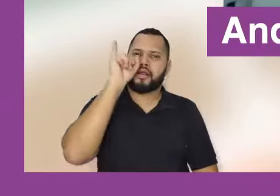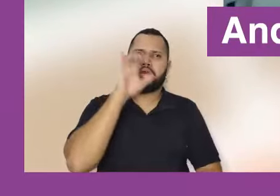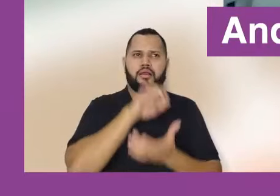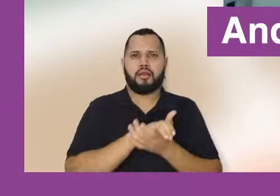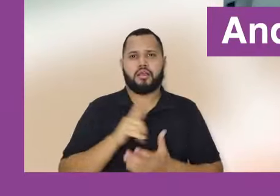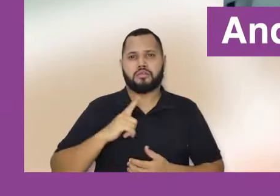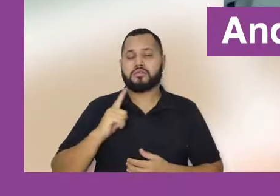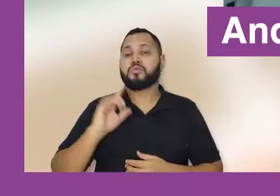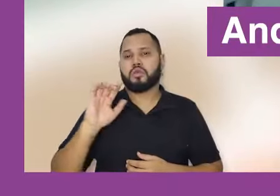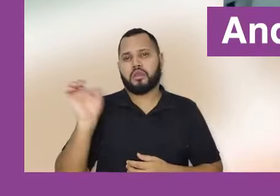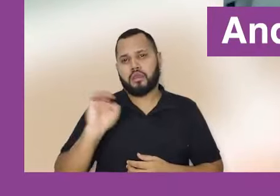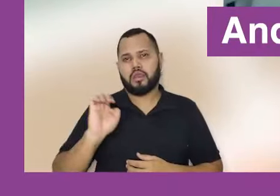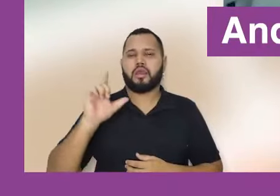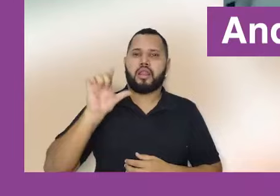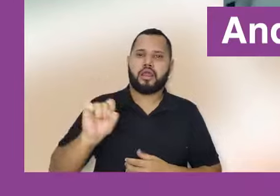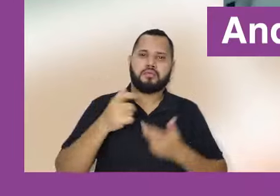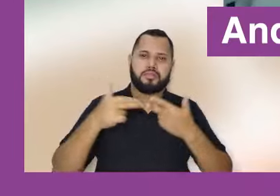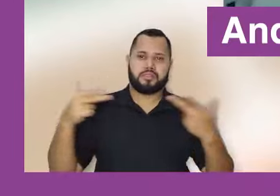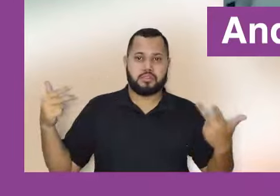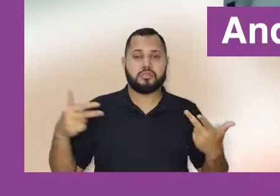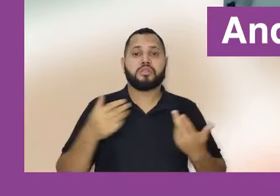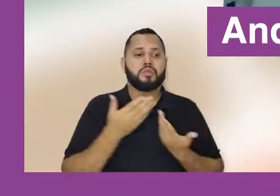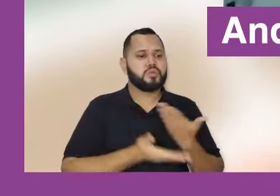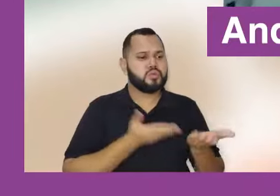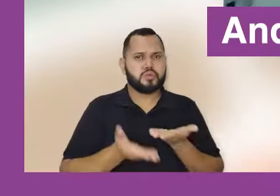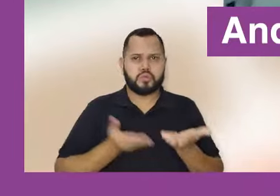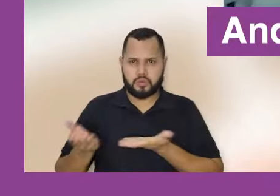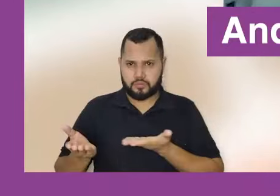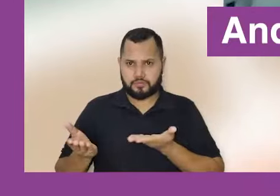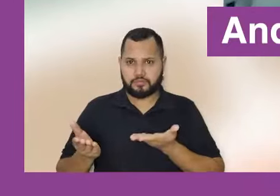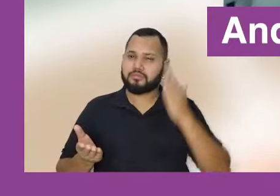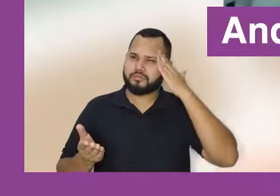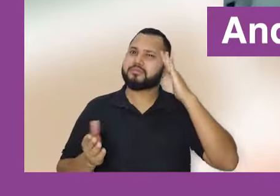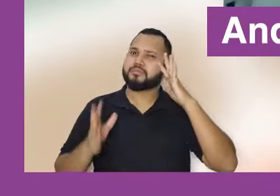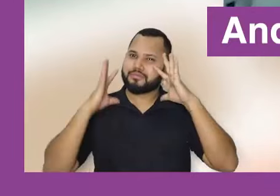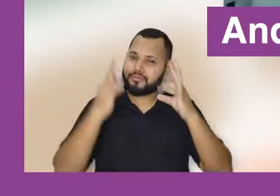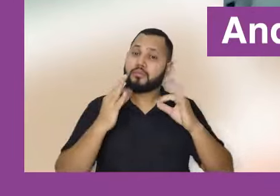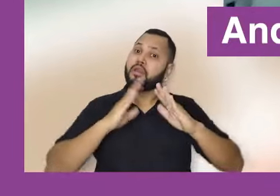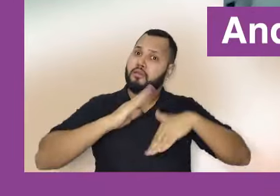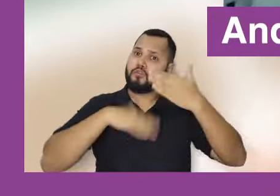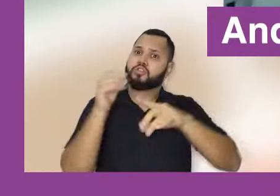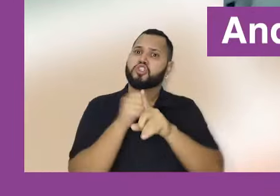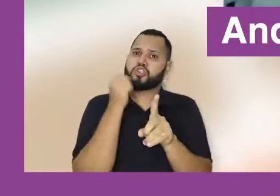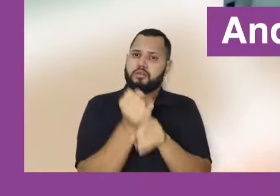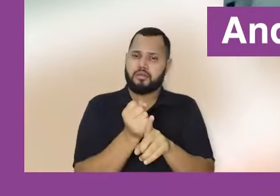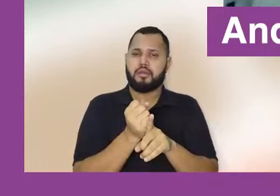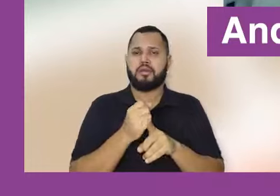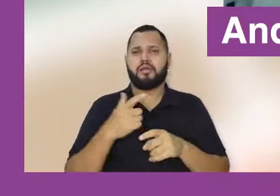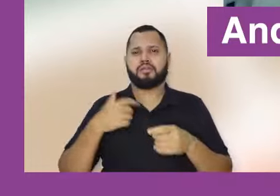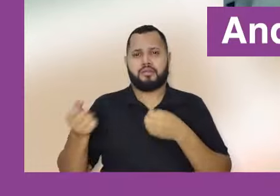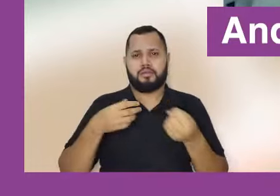pais casais ou afetivos enfim a gente vai como eu comentei né antenados aí a evolução da sociedade